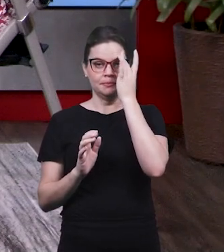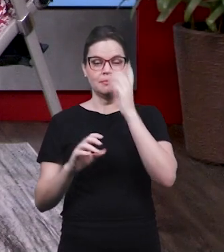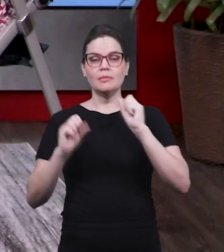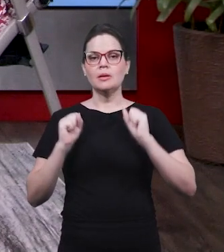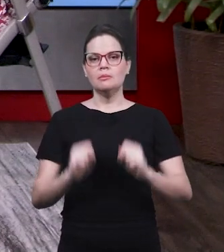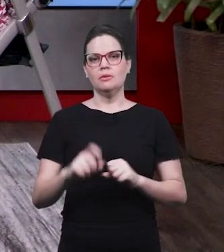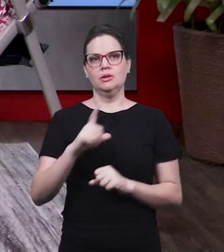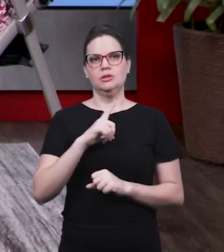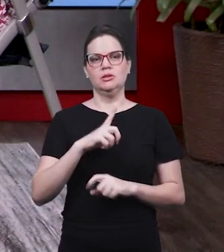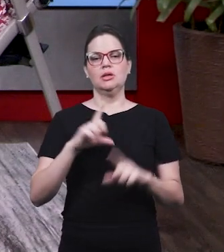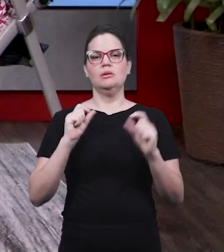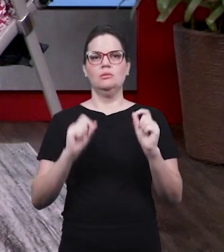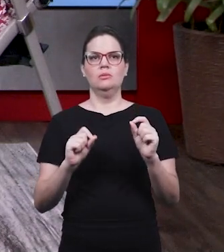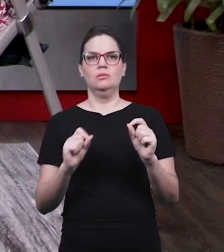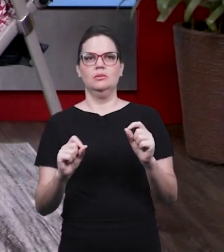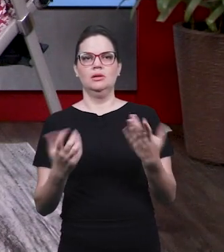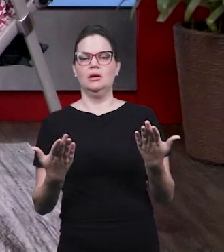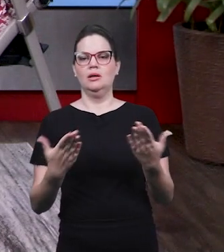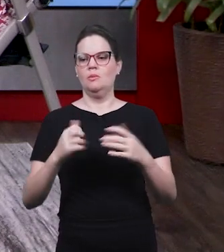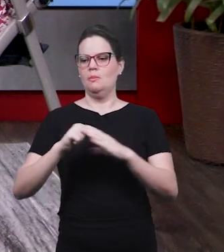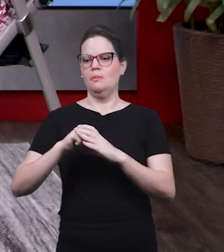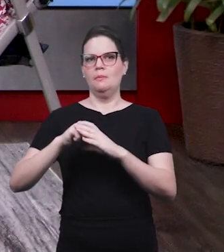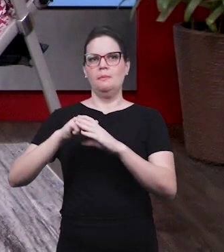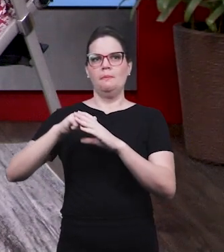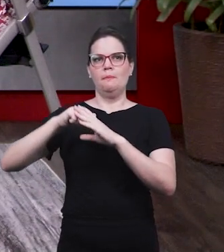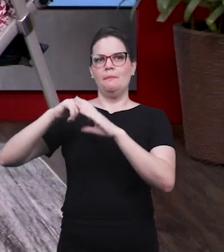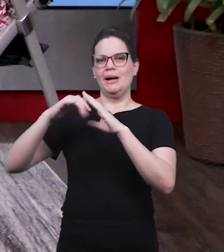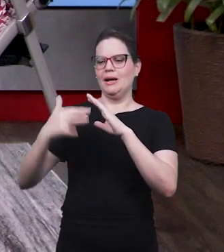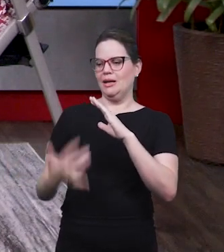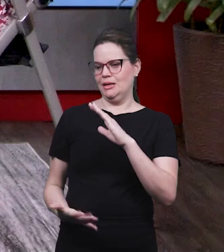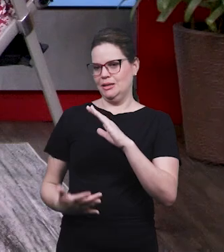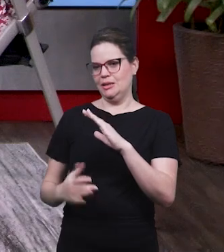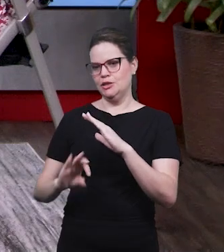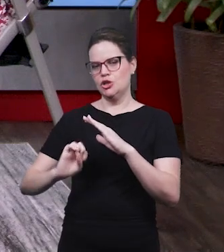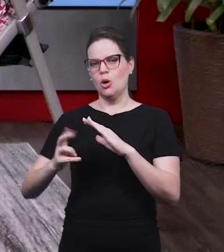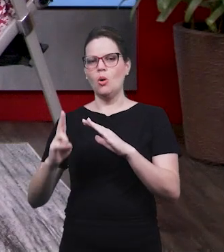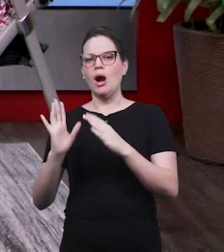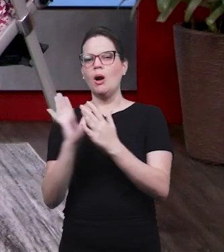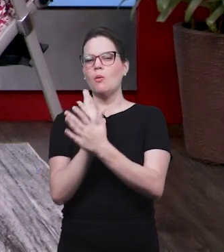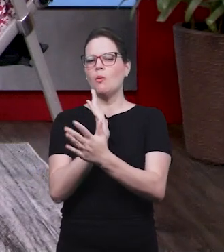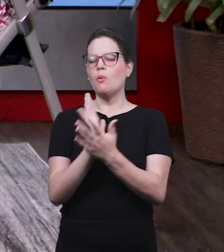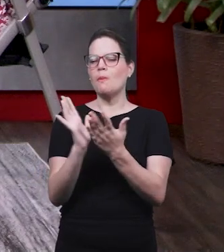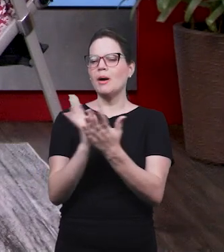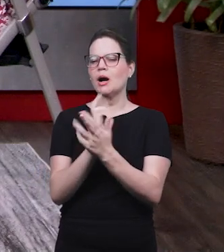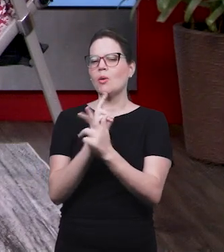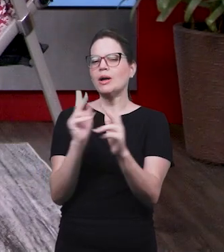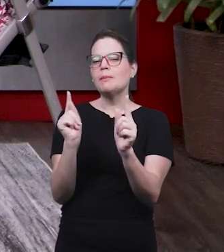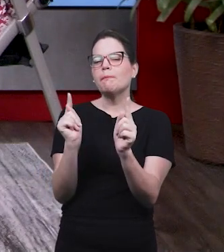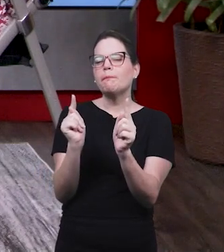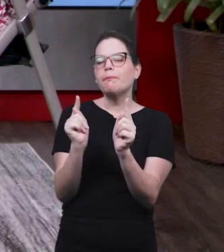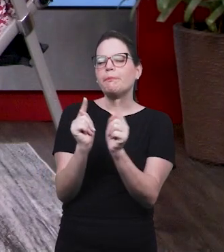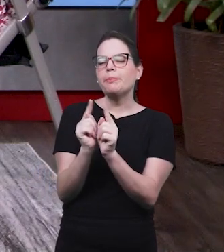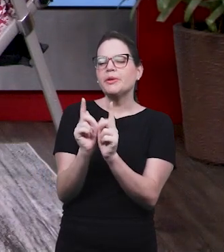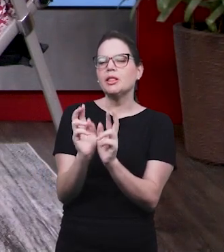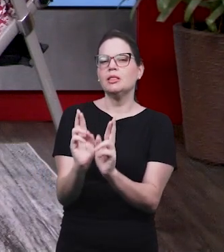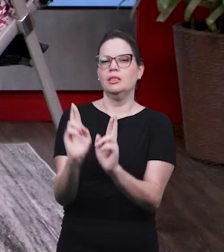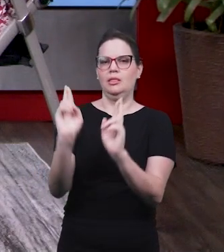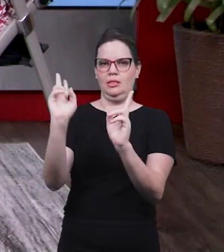um déficit ou pode ser também uma característica muito acima das outras crianças, né? Então,